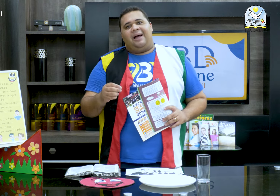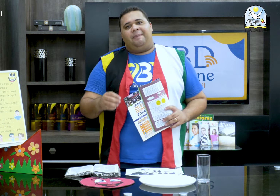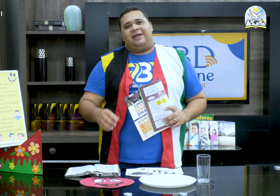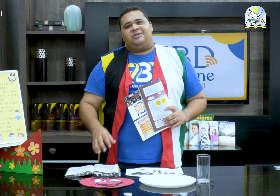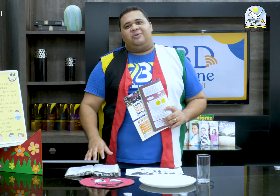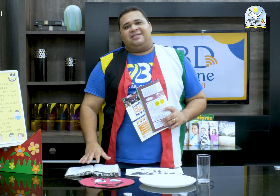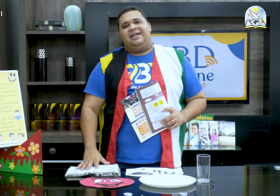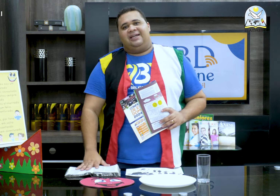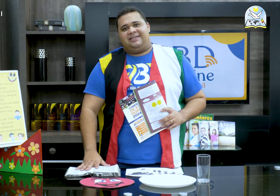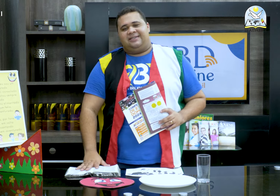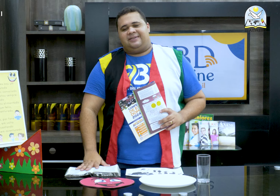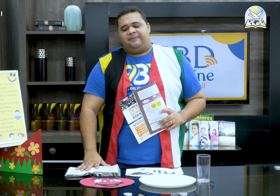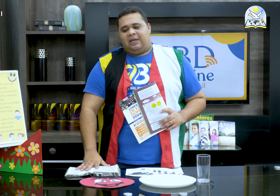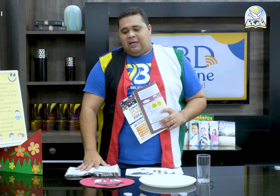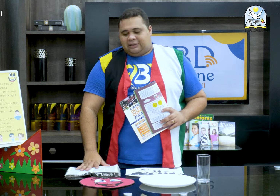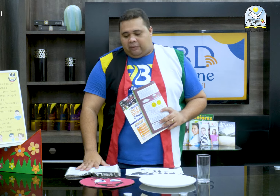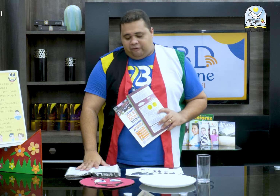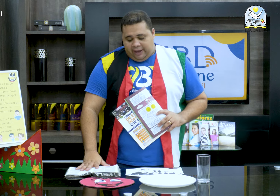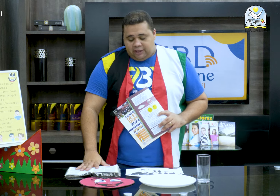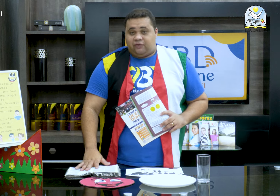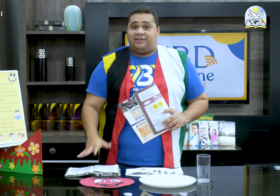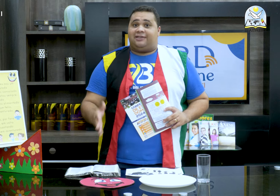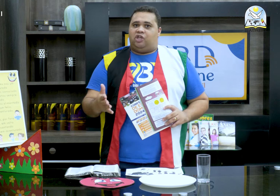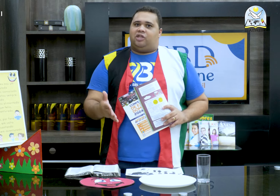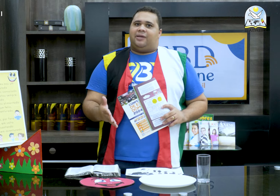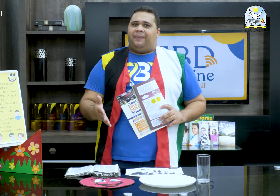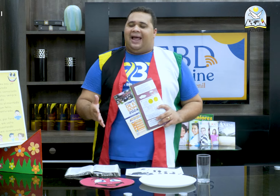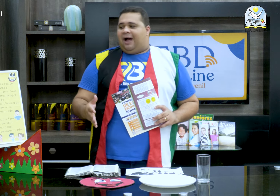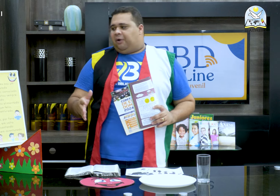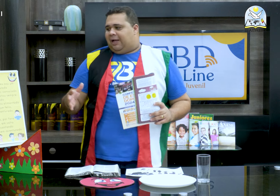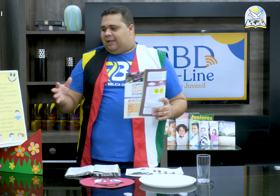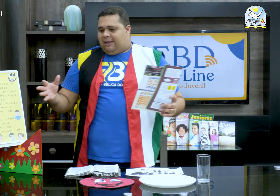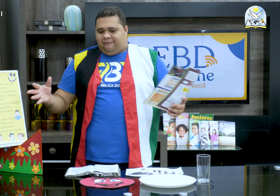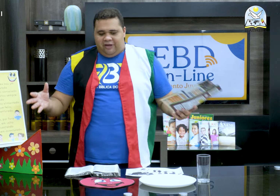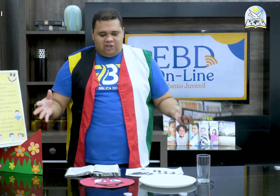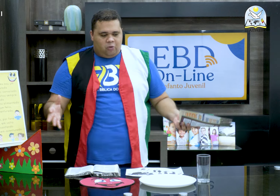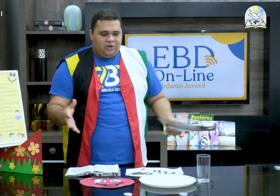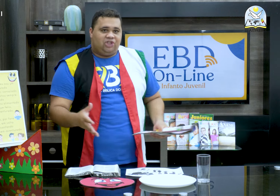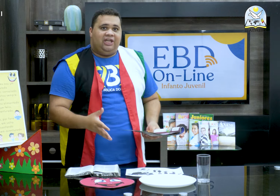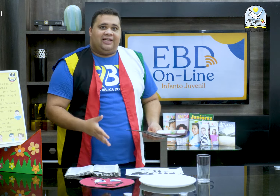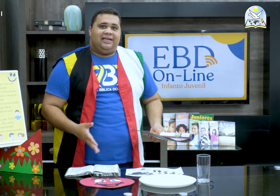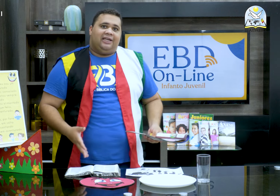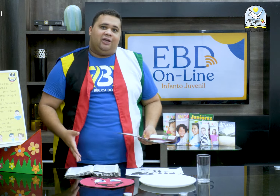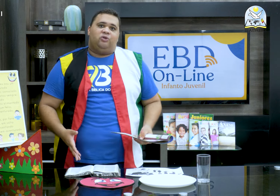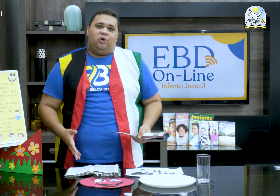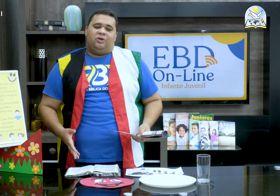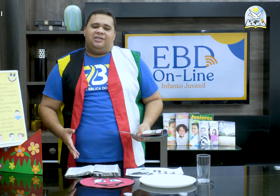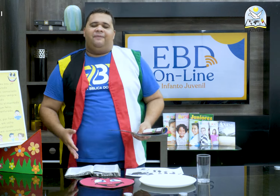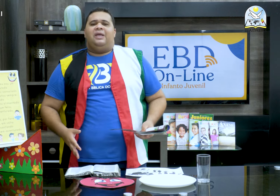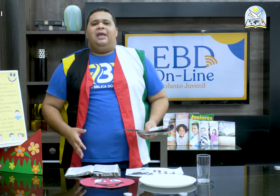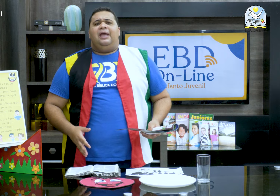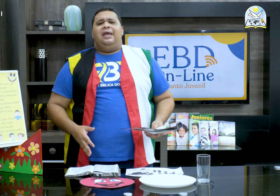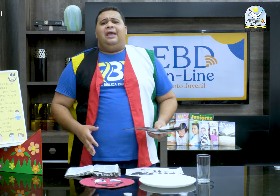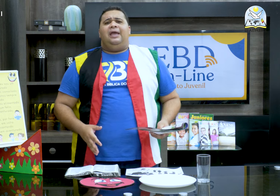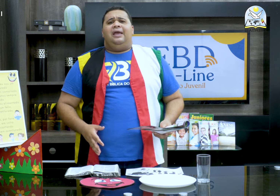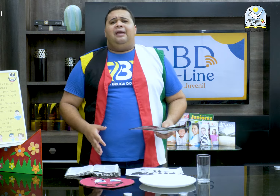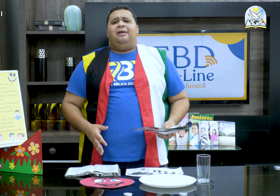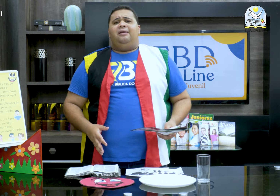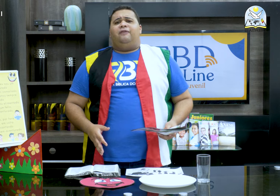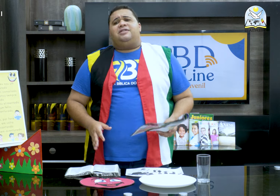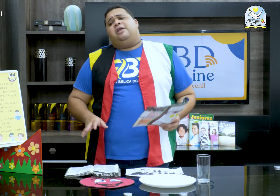passar para as suas crianças talvez você assista essa pré-aula veja algumas dicas aqui que eu trouxe